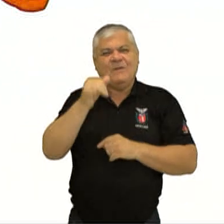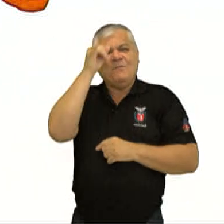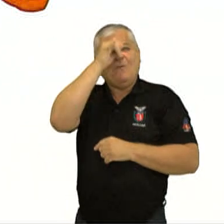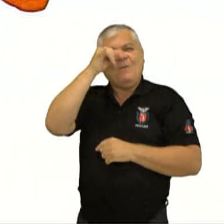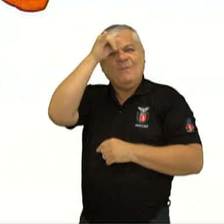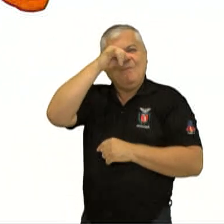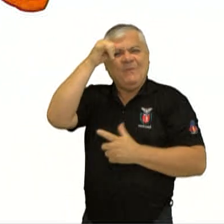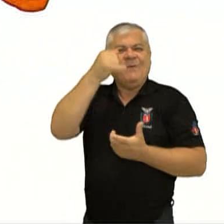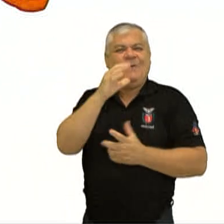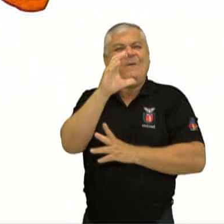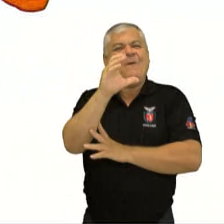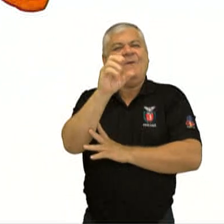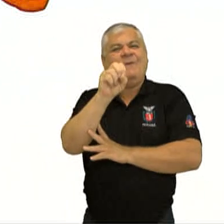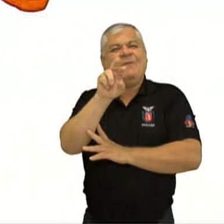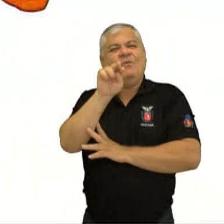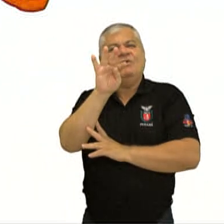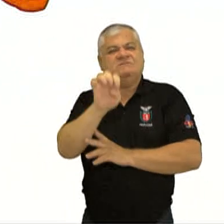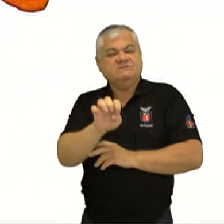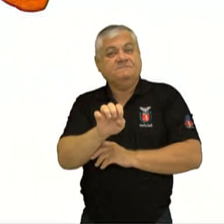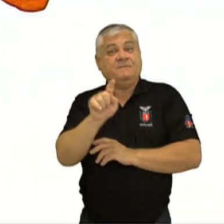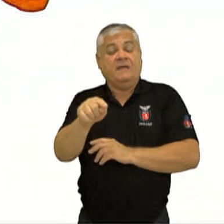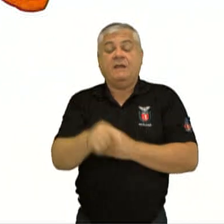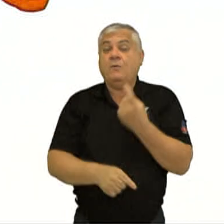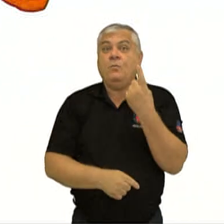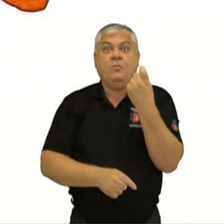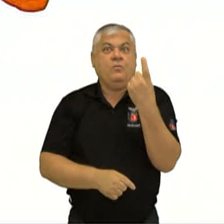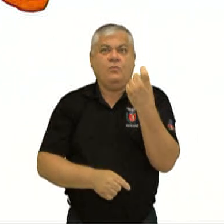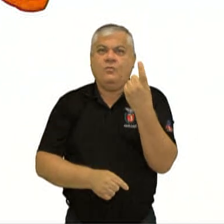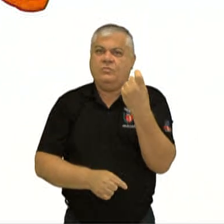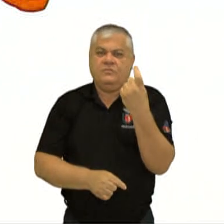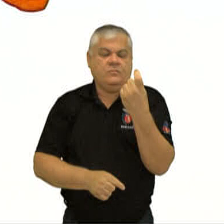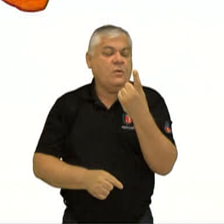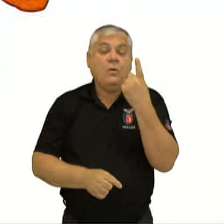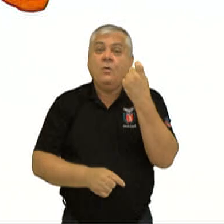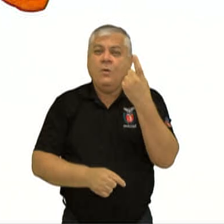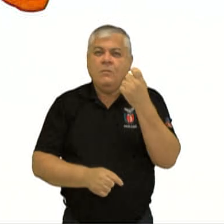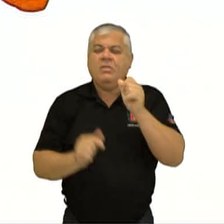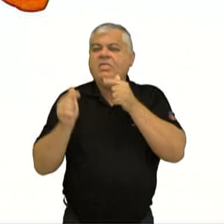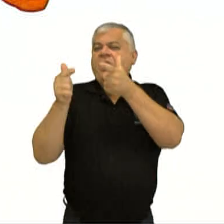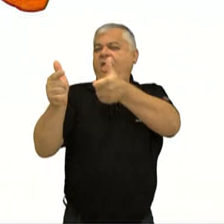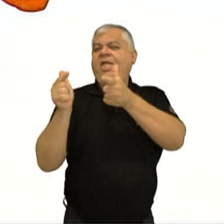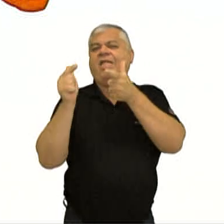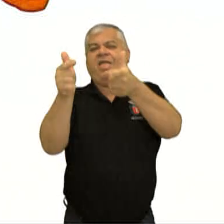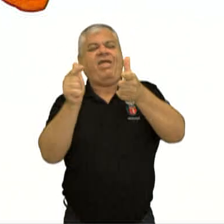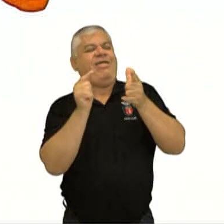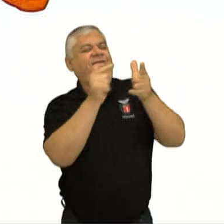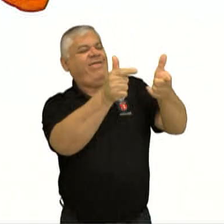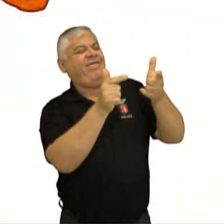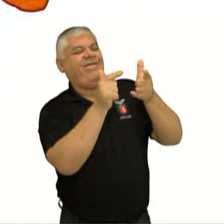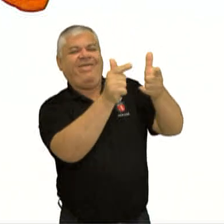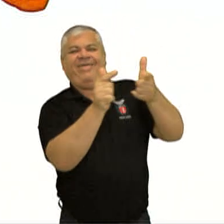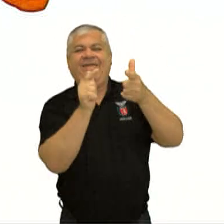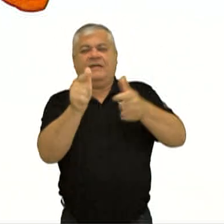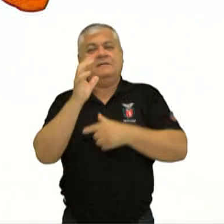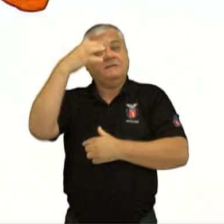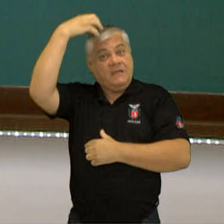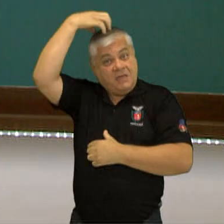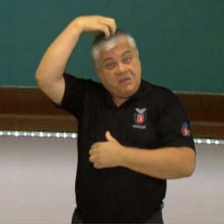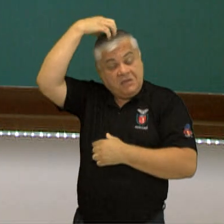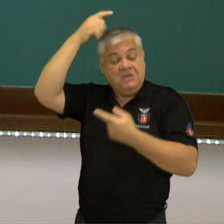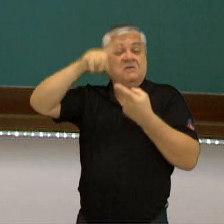ideológica. Gente, o bobo da corte era a única figura que podia debochar de tudo, dos reis,